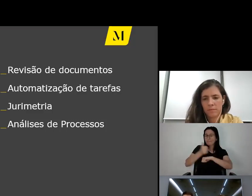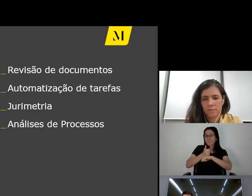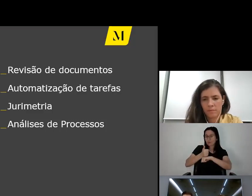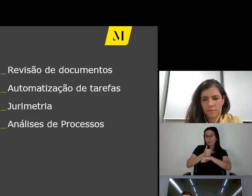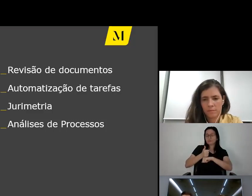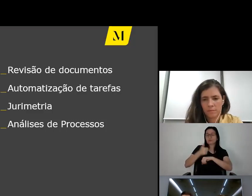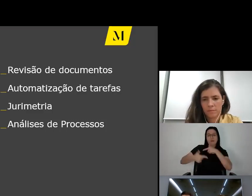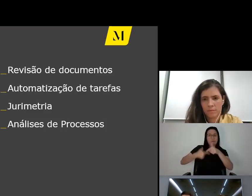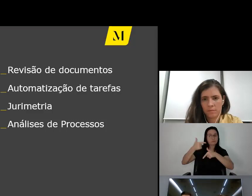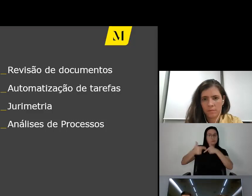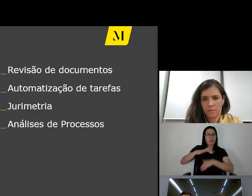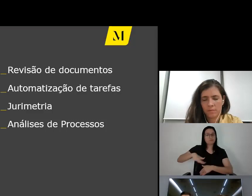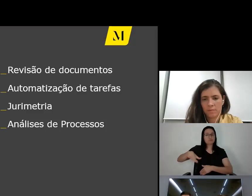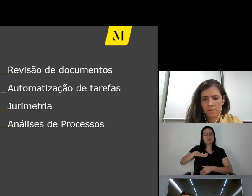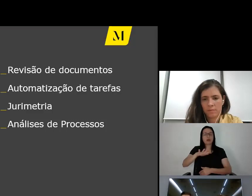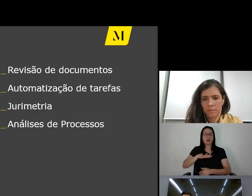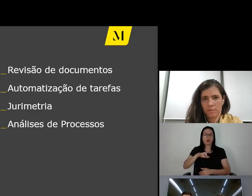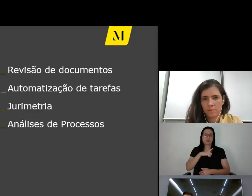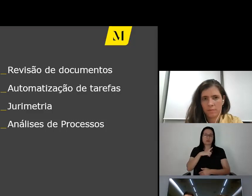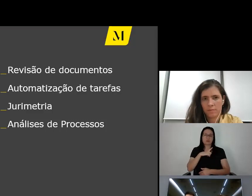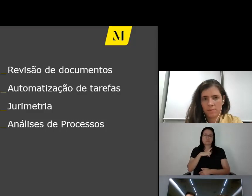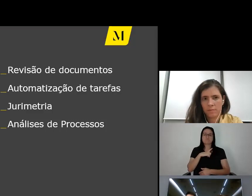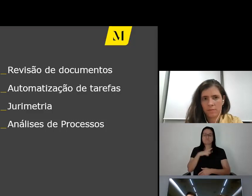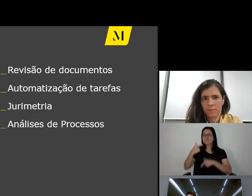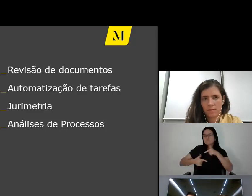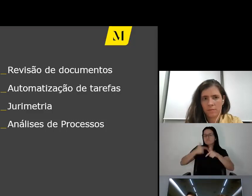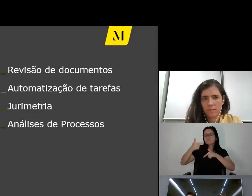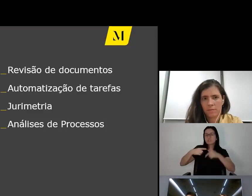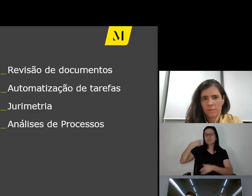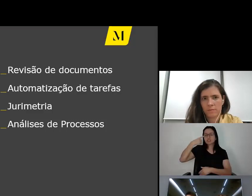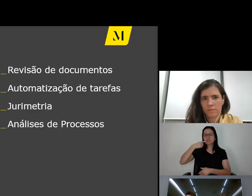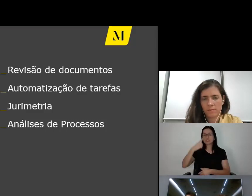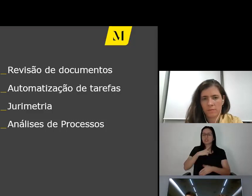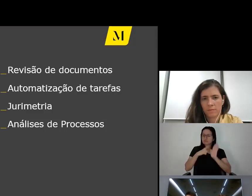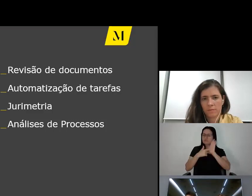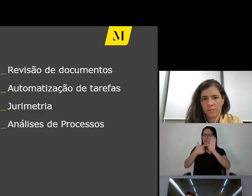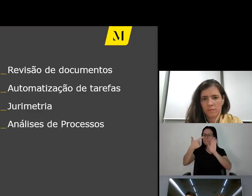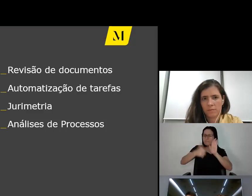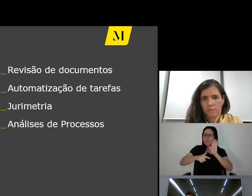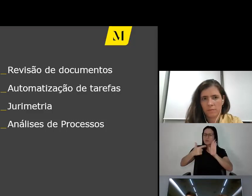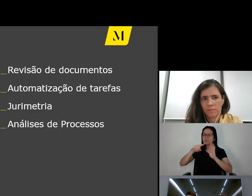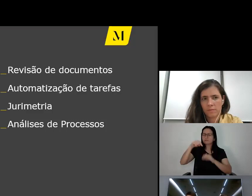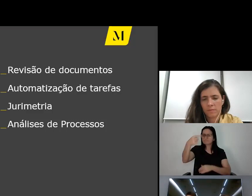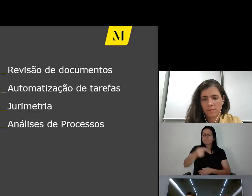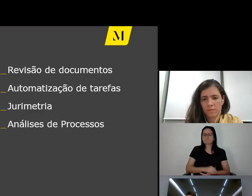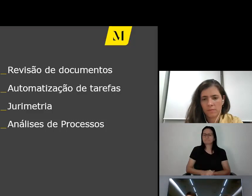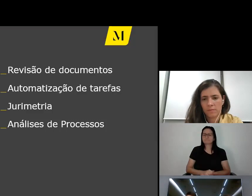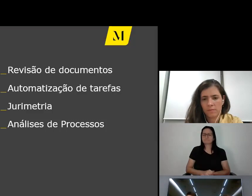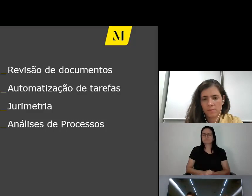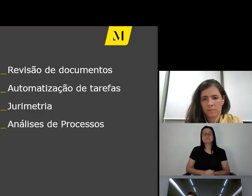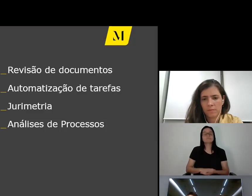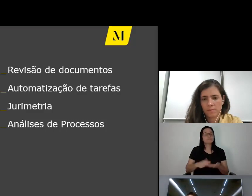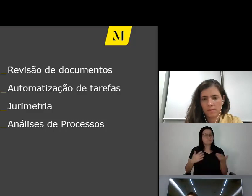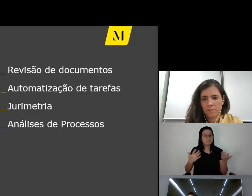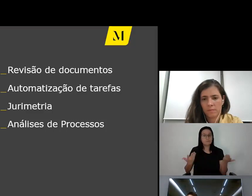futuro, da nossa carreira, de todos os agentes do direito, que a gente vai falar um pouquinho mais para frente também. É muito bacana também pensar, né, Márcio,